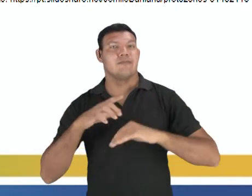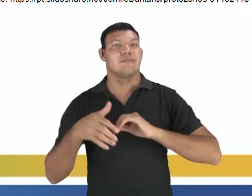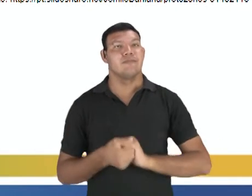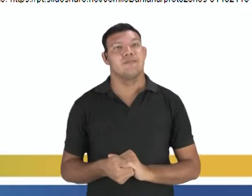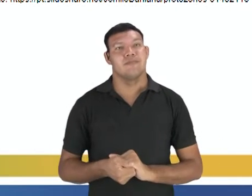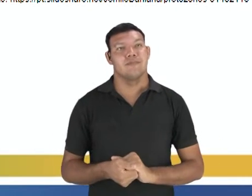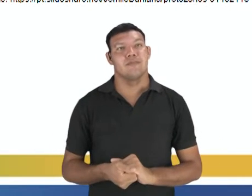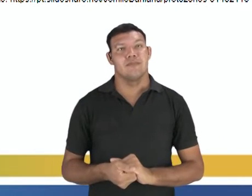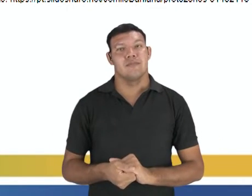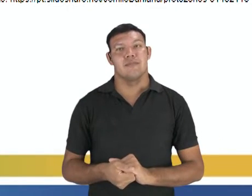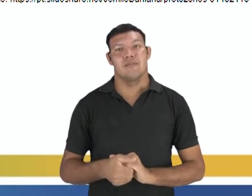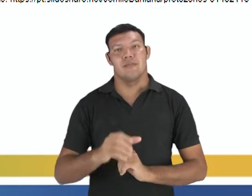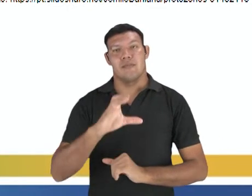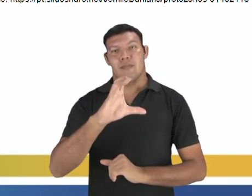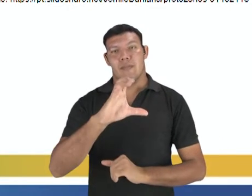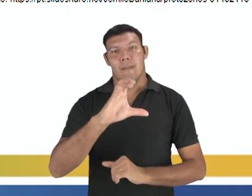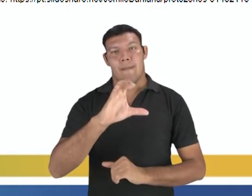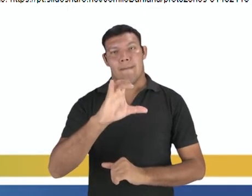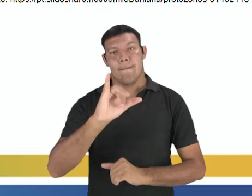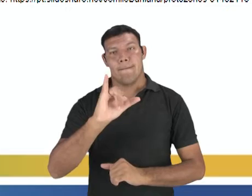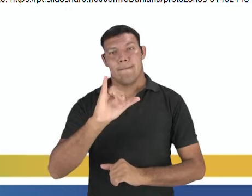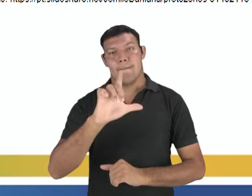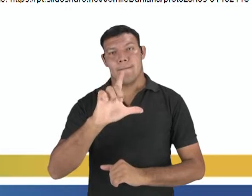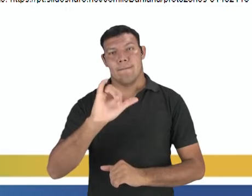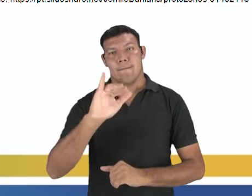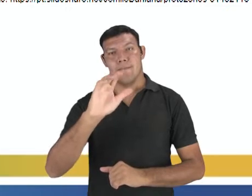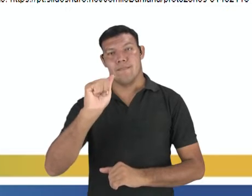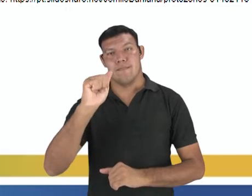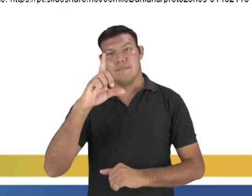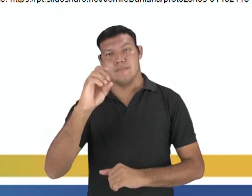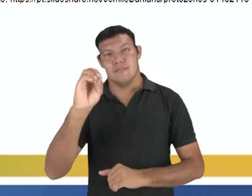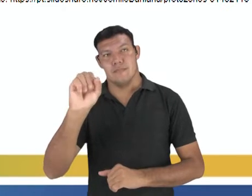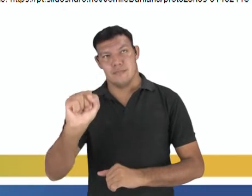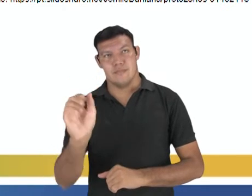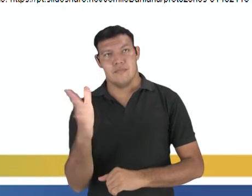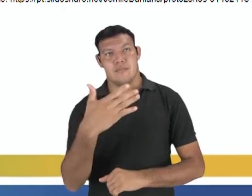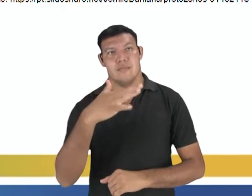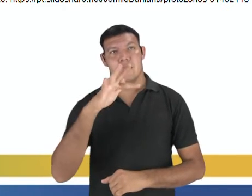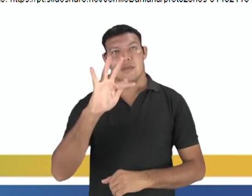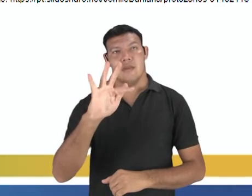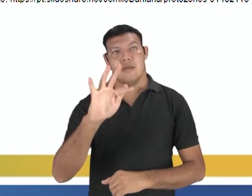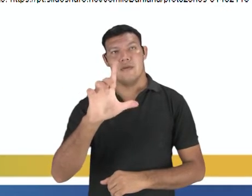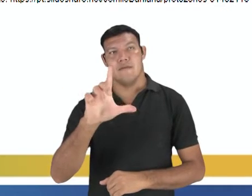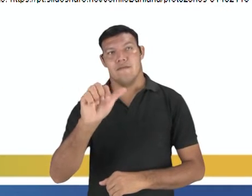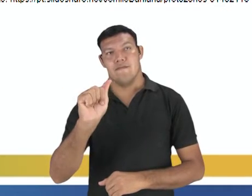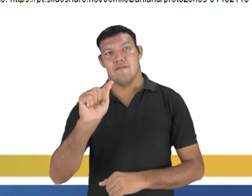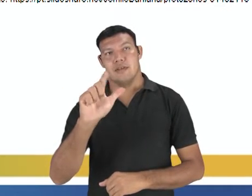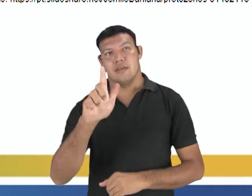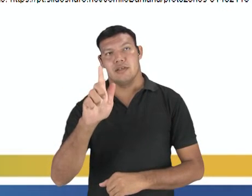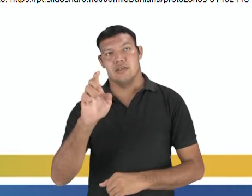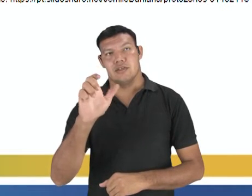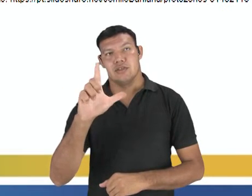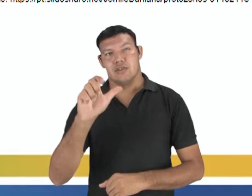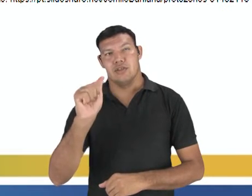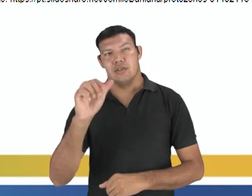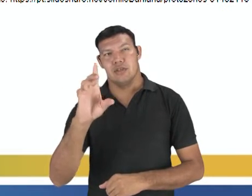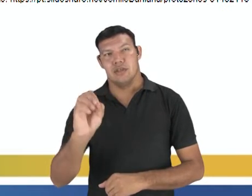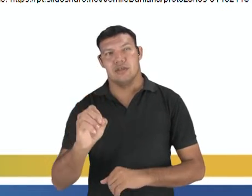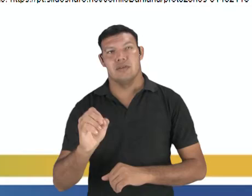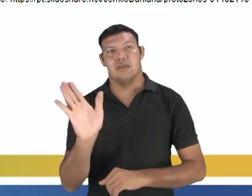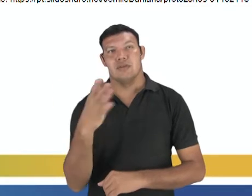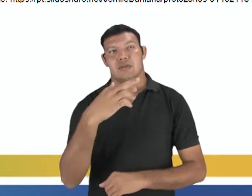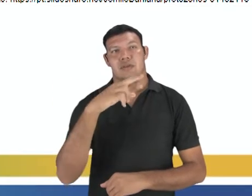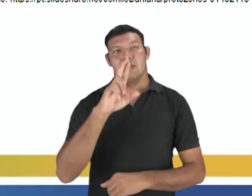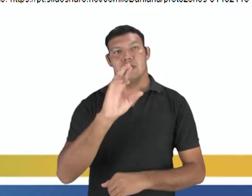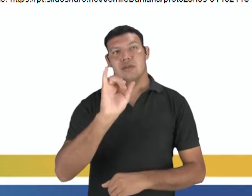Nós temos os protozoários ciliados, flagelados, os rizópodes e os esporozoários.